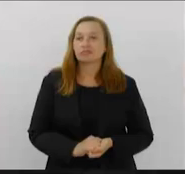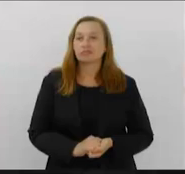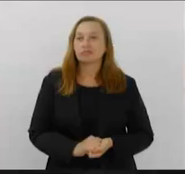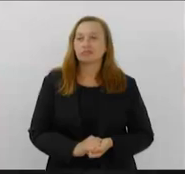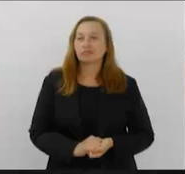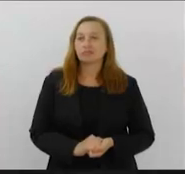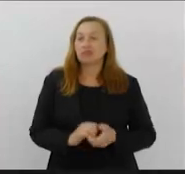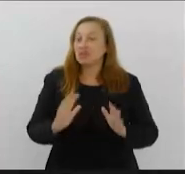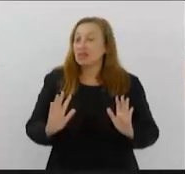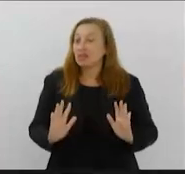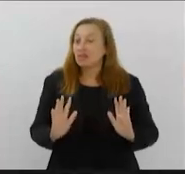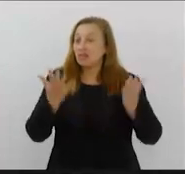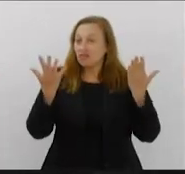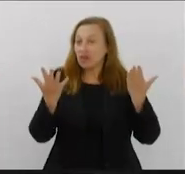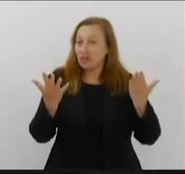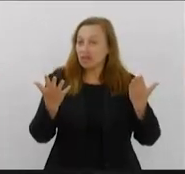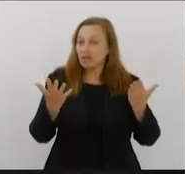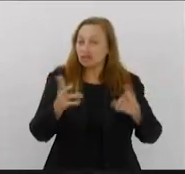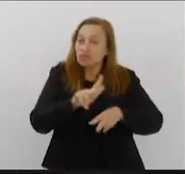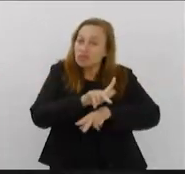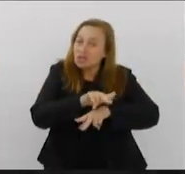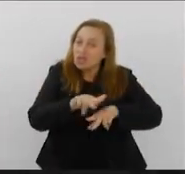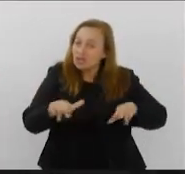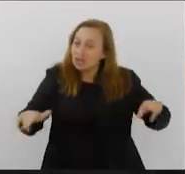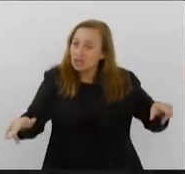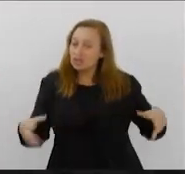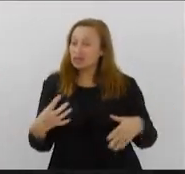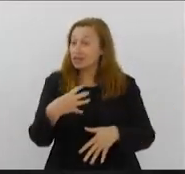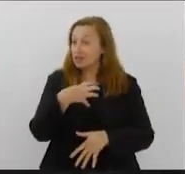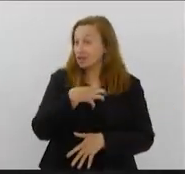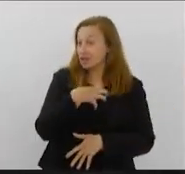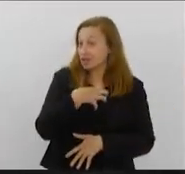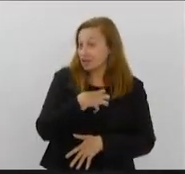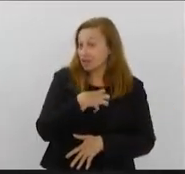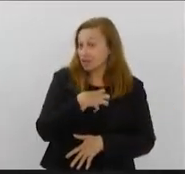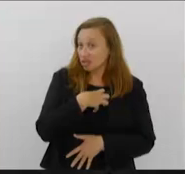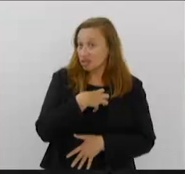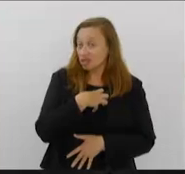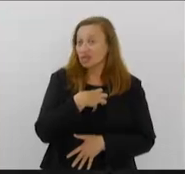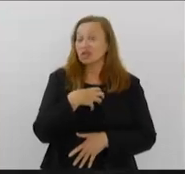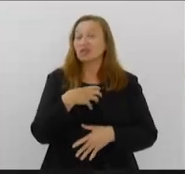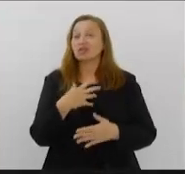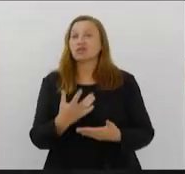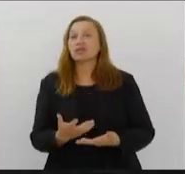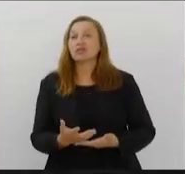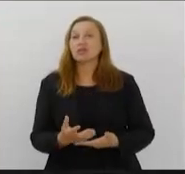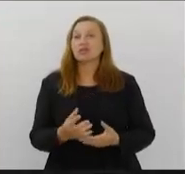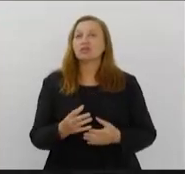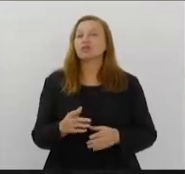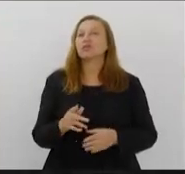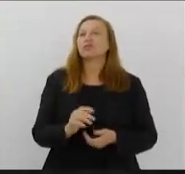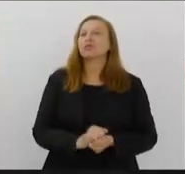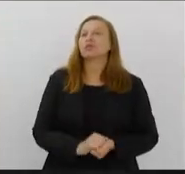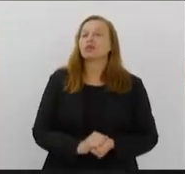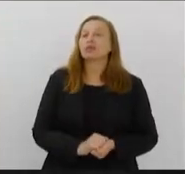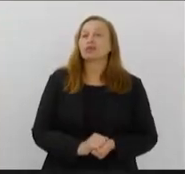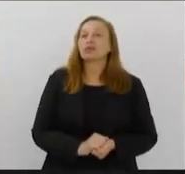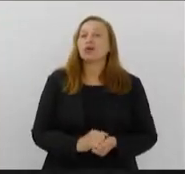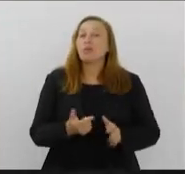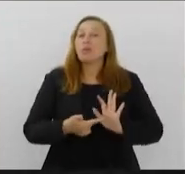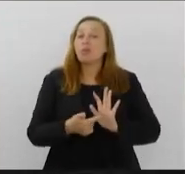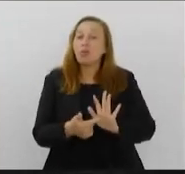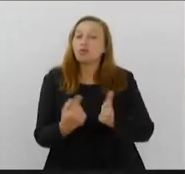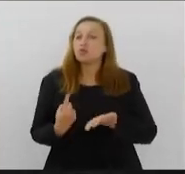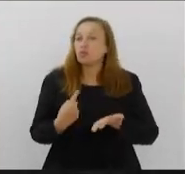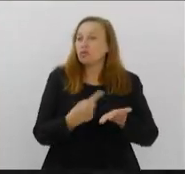desse evento no sentido da diversidade, da pluralidade, da urbanidade, do republicanismo, atestam o